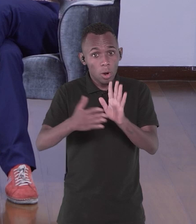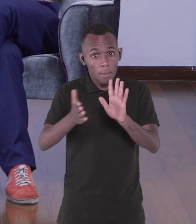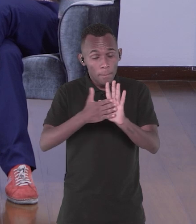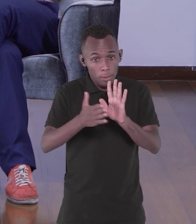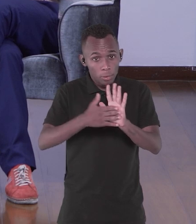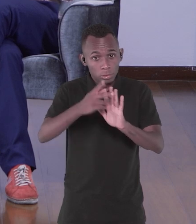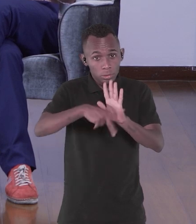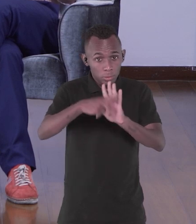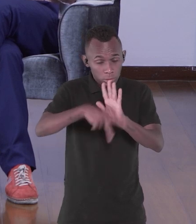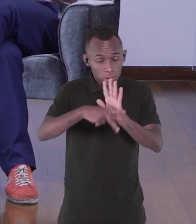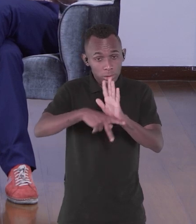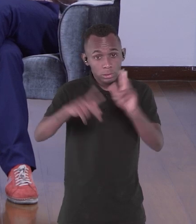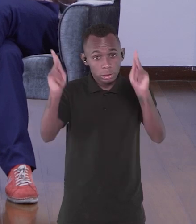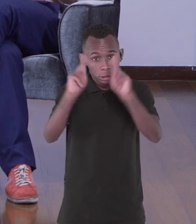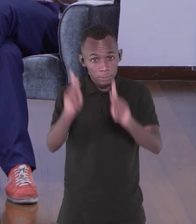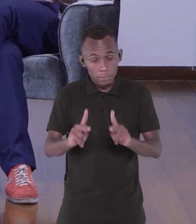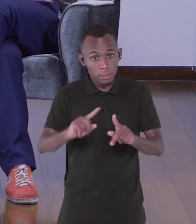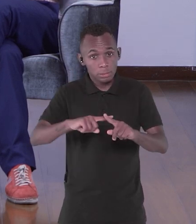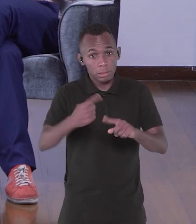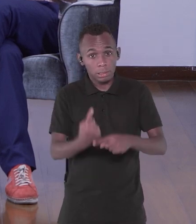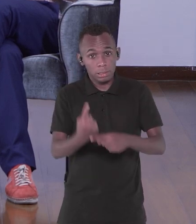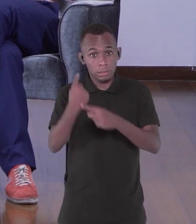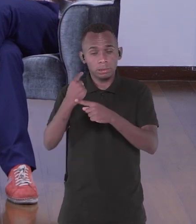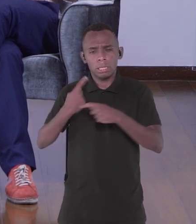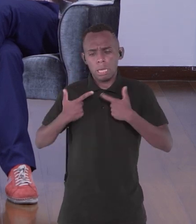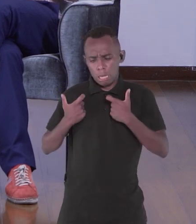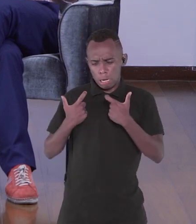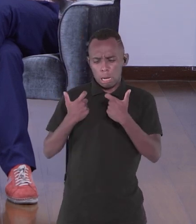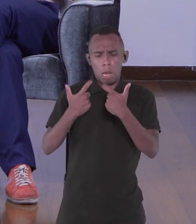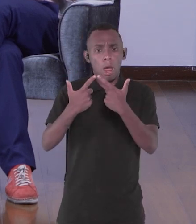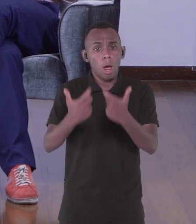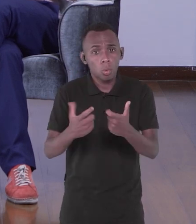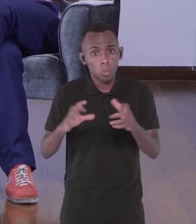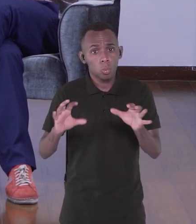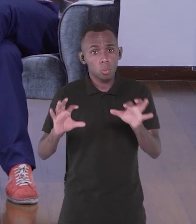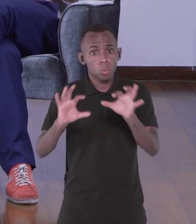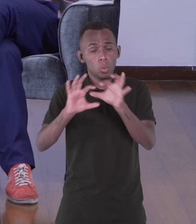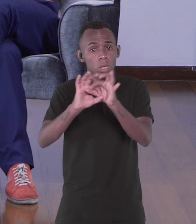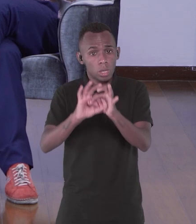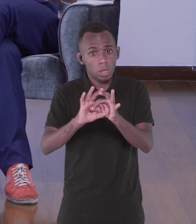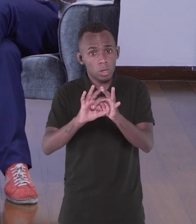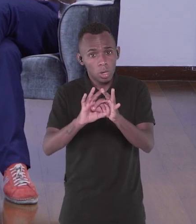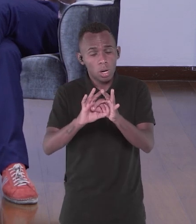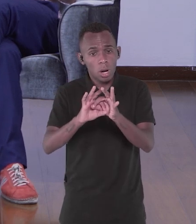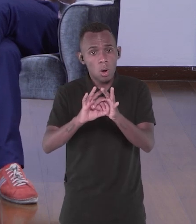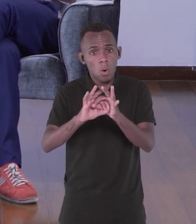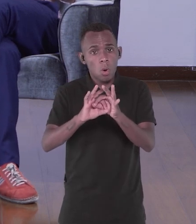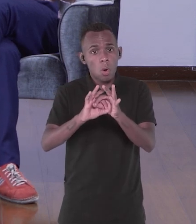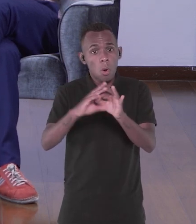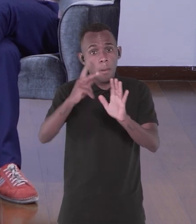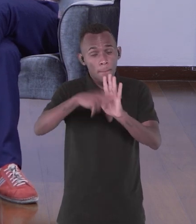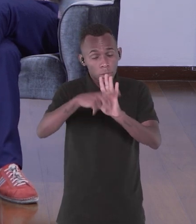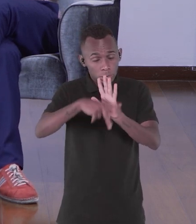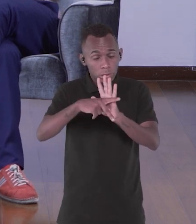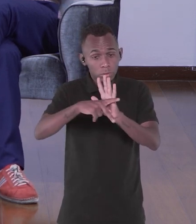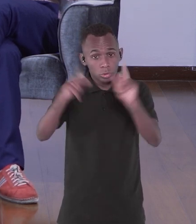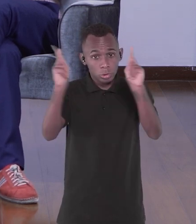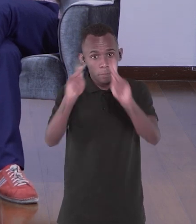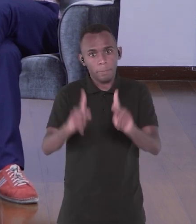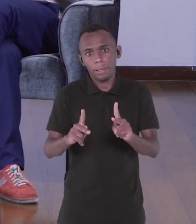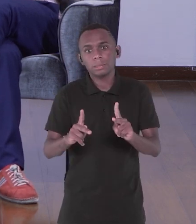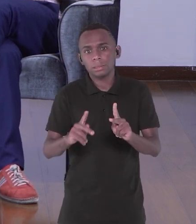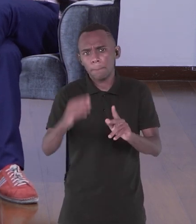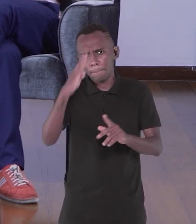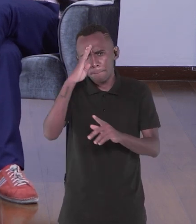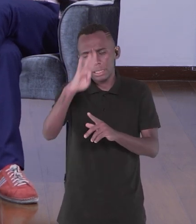viveu séculos de guerra. Eu digo, a União Europeia é o maior projeto de paz da história. Se você pegar a história